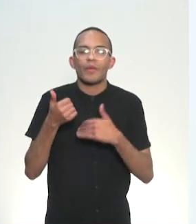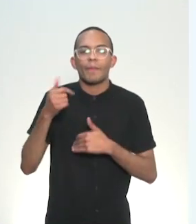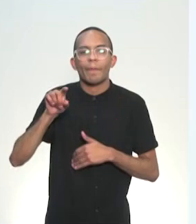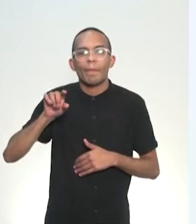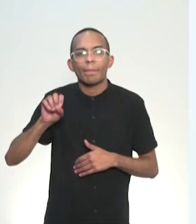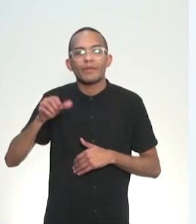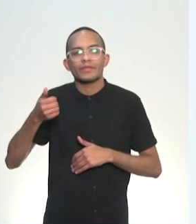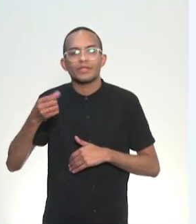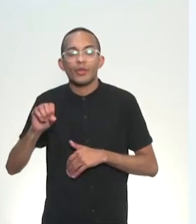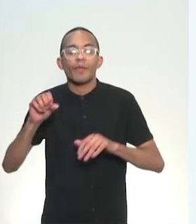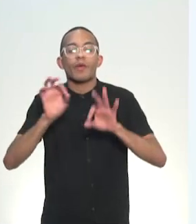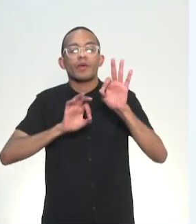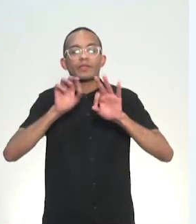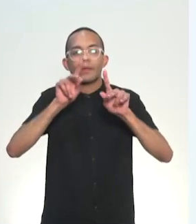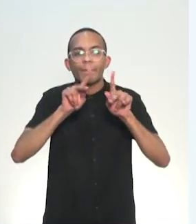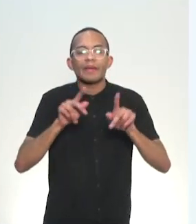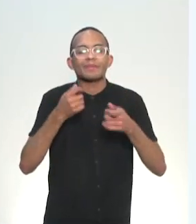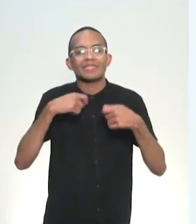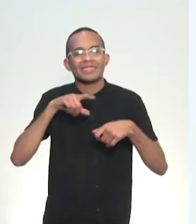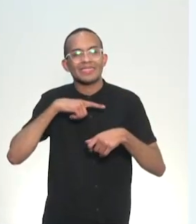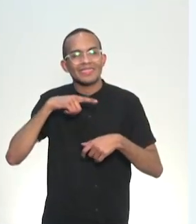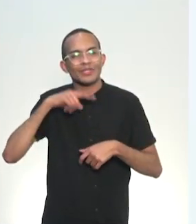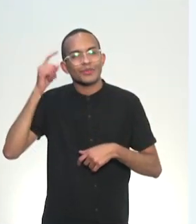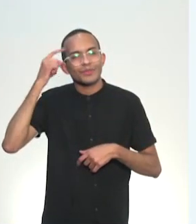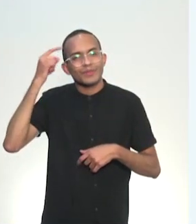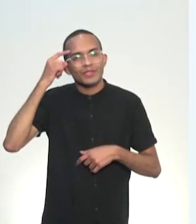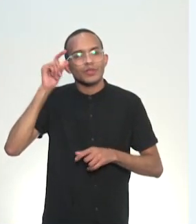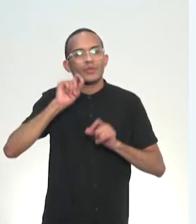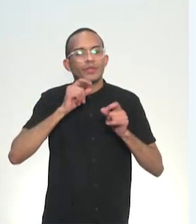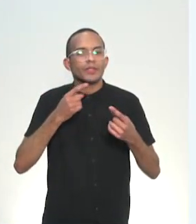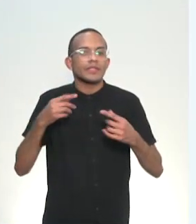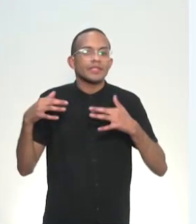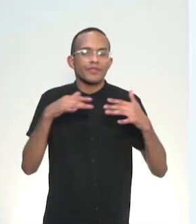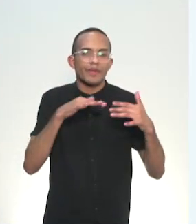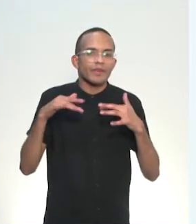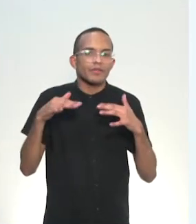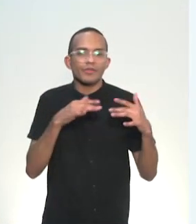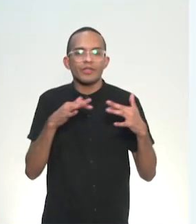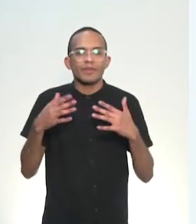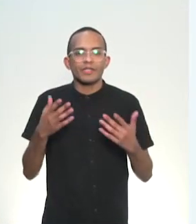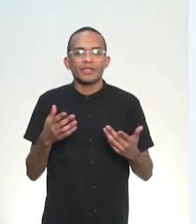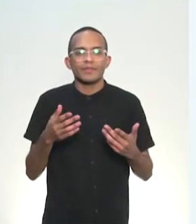a construção da paz, é preciso ter em mente que o conflito é algo inerente à vida em